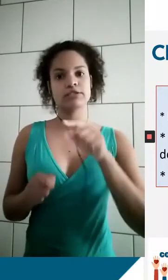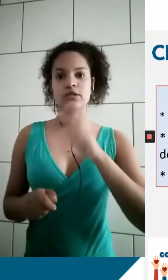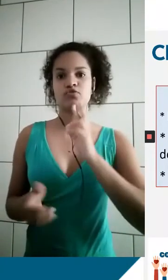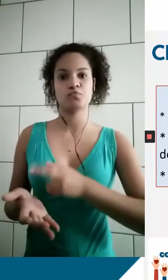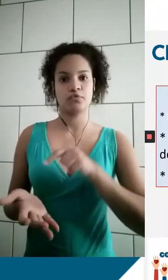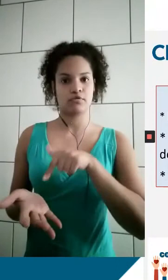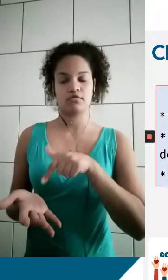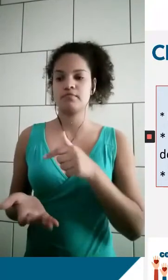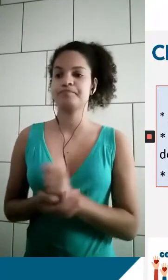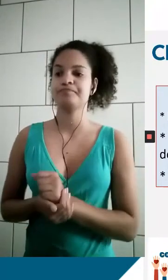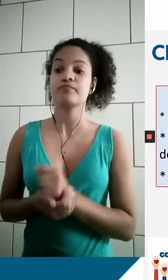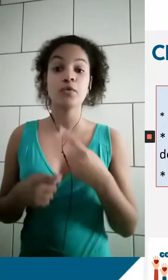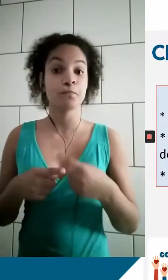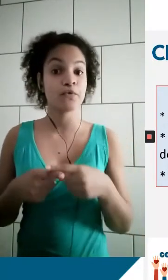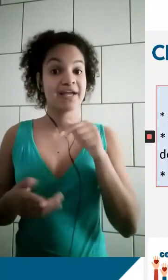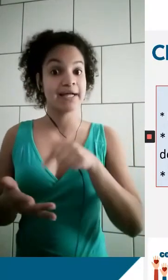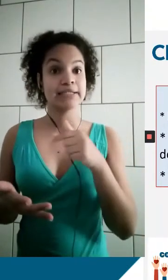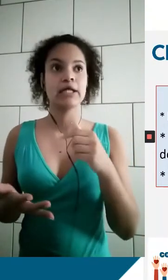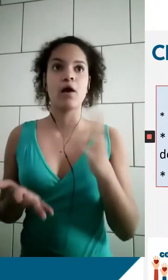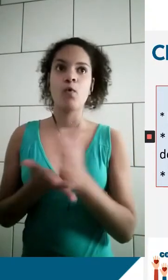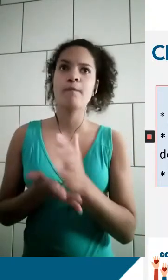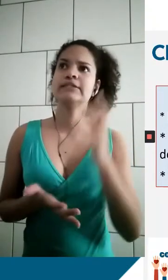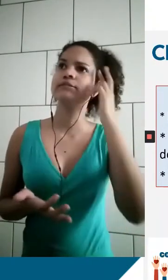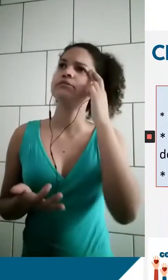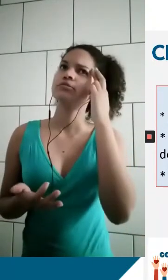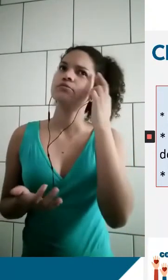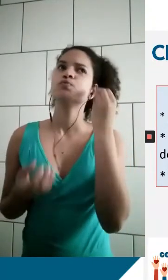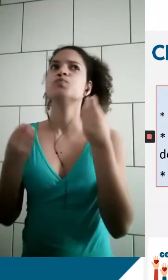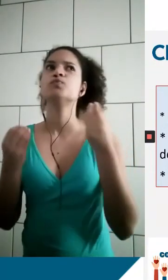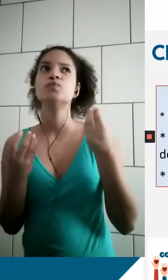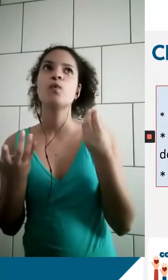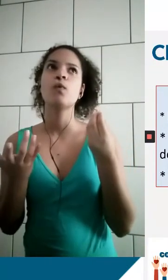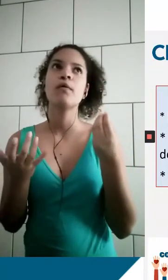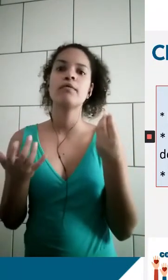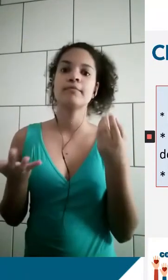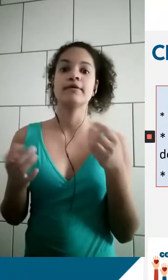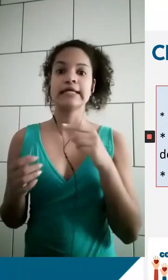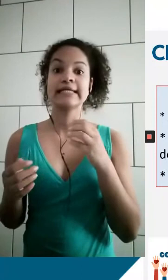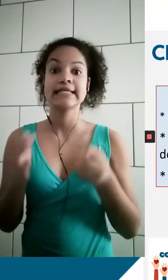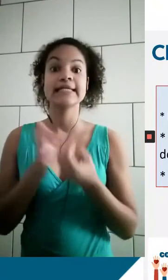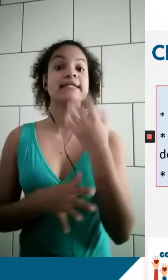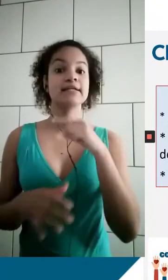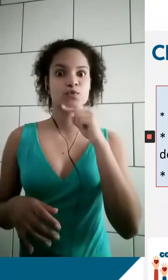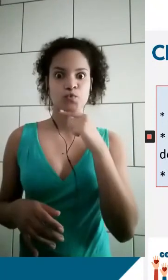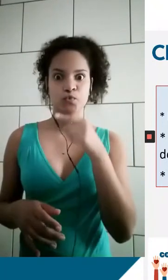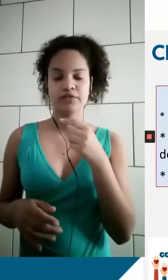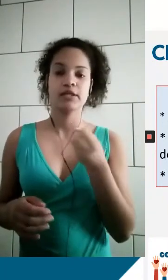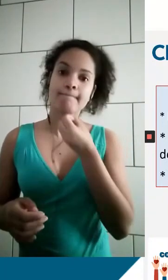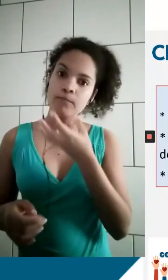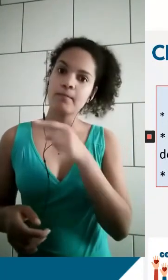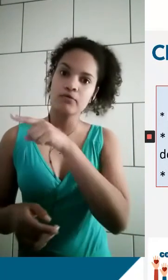essas atividades, porque elas são reflexivas e elas vão favorecer o aprendizado desse